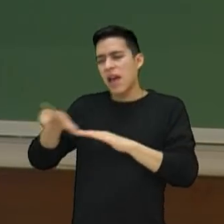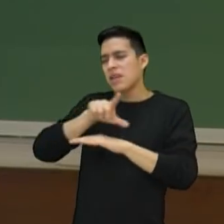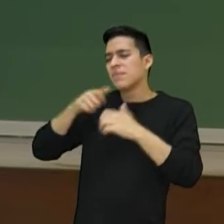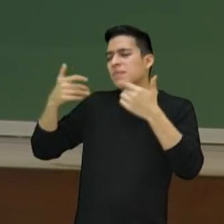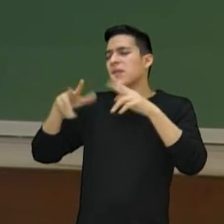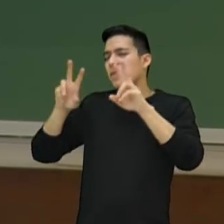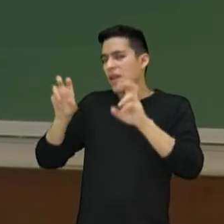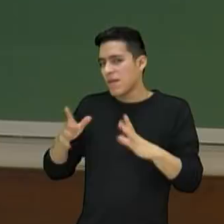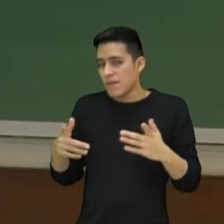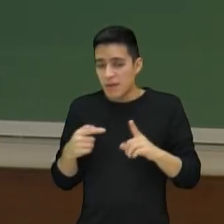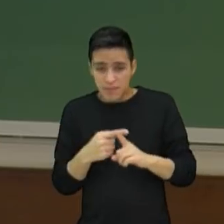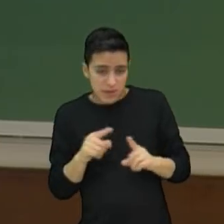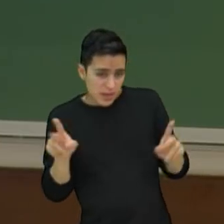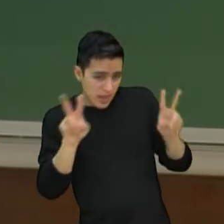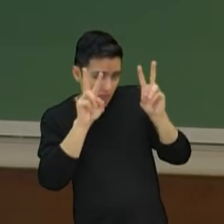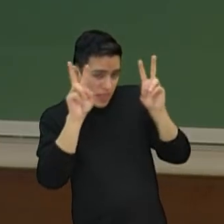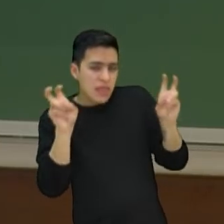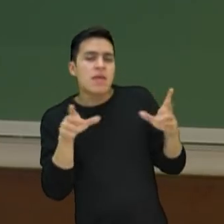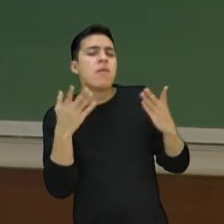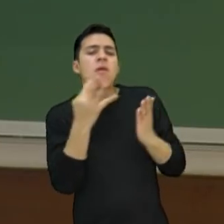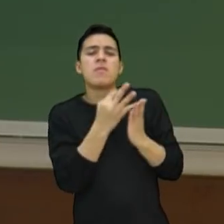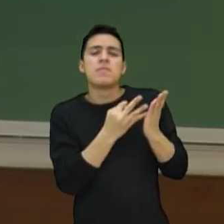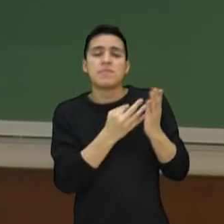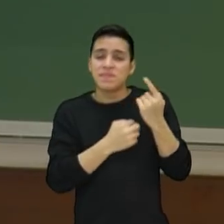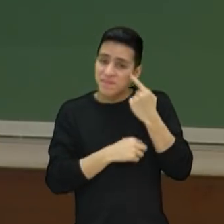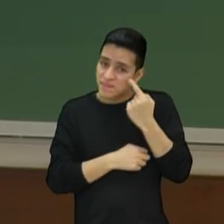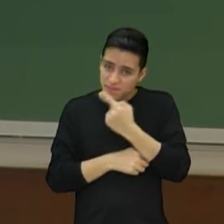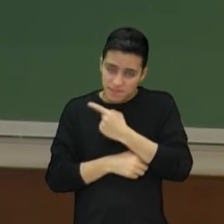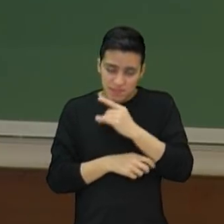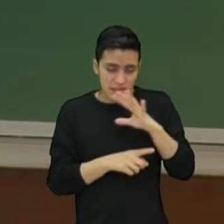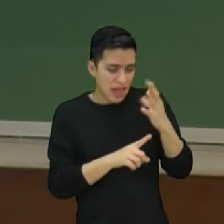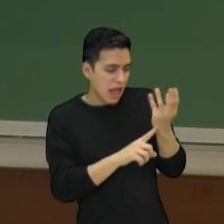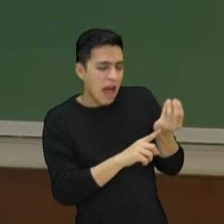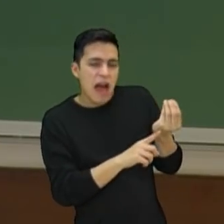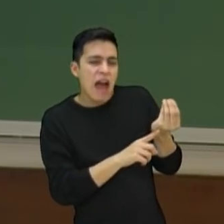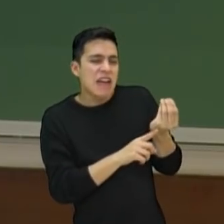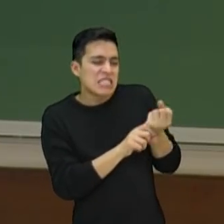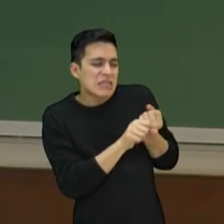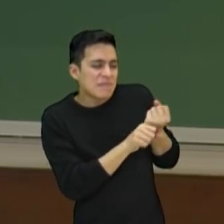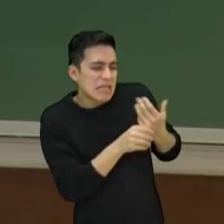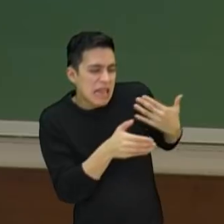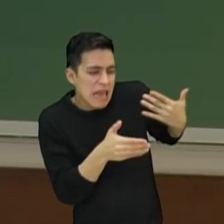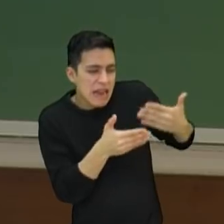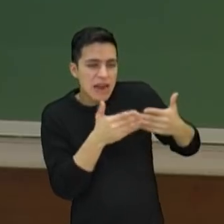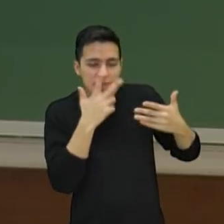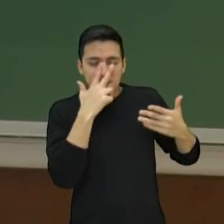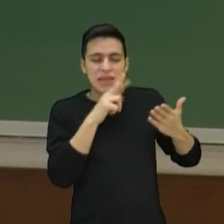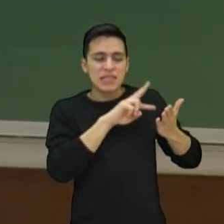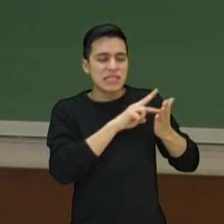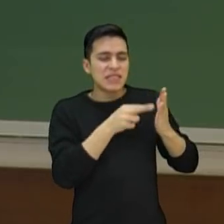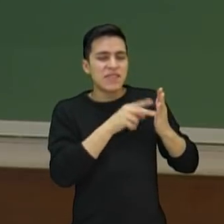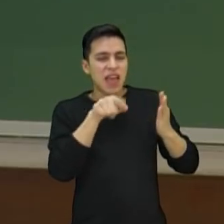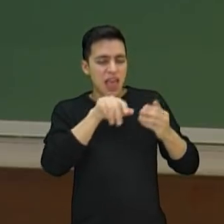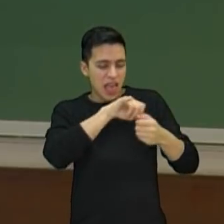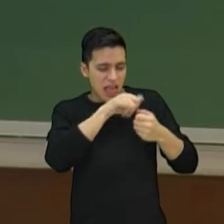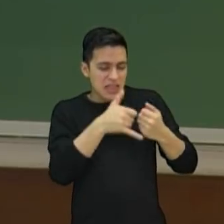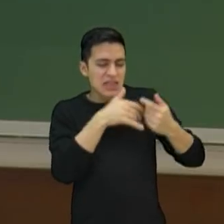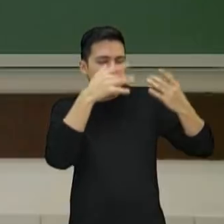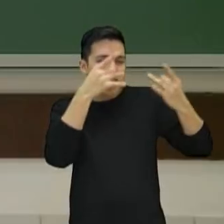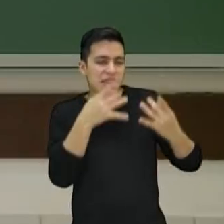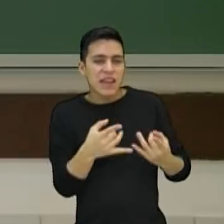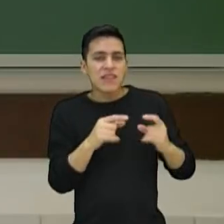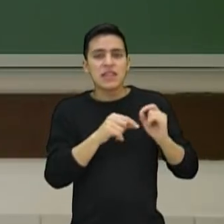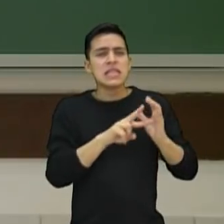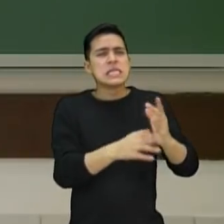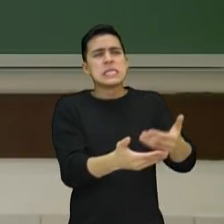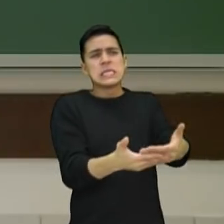texto fala sobre... Olha que legal, pessoal. A arte milenar, ele já está dando as dicas. Esses adjetivos aqui, eles descrevem exatamente, eles caracterizam.